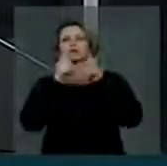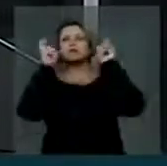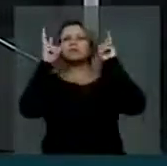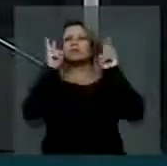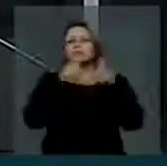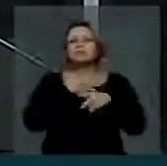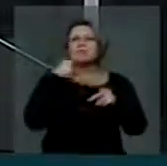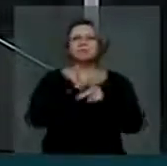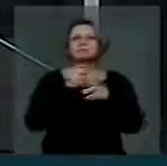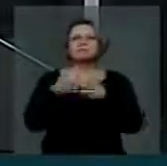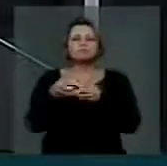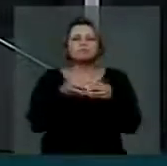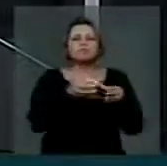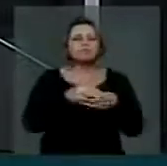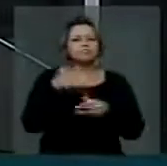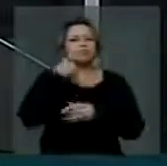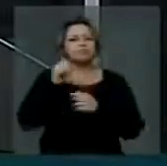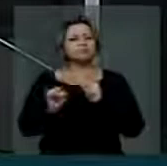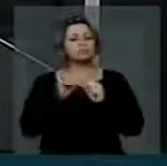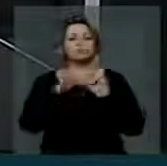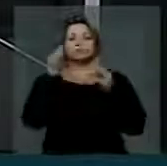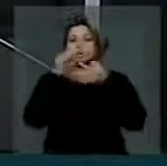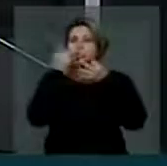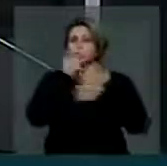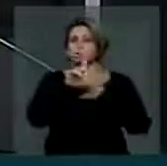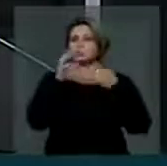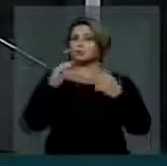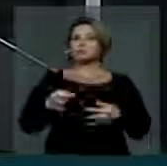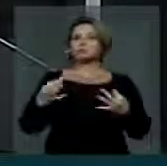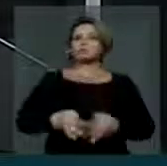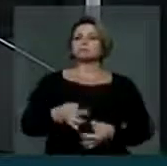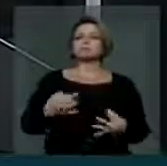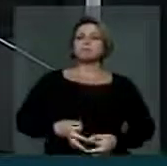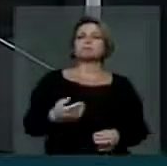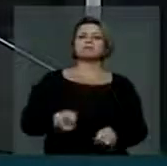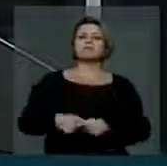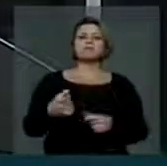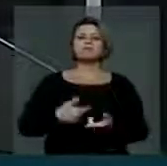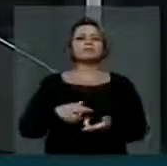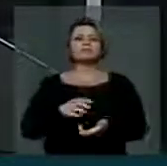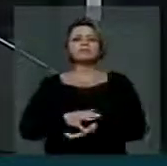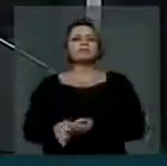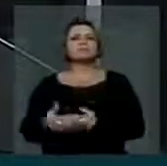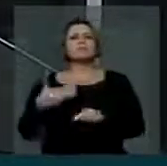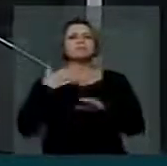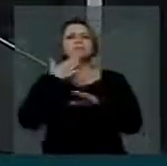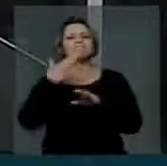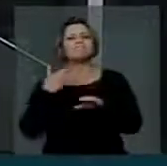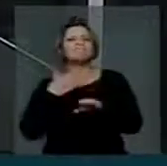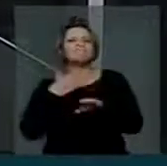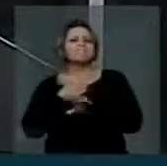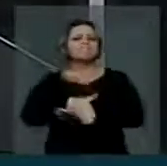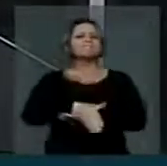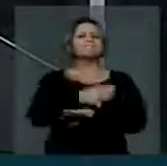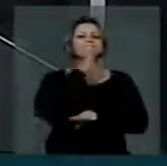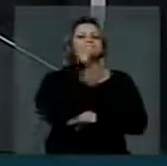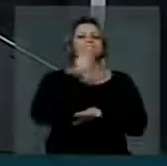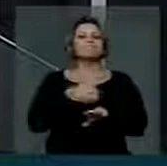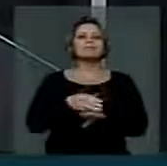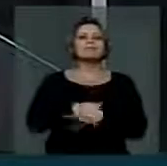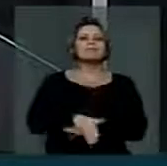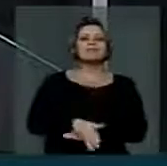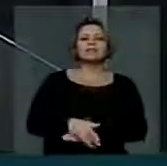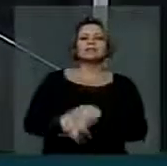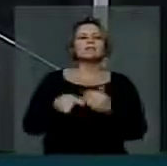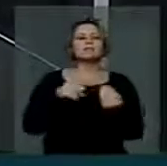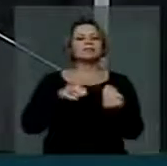e setoriais. Seu aperfeiçoamento foi feito nas santas invasões pelos corredores